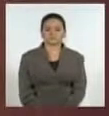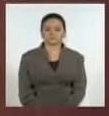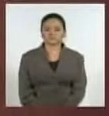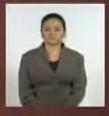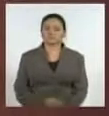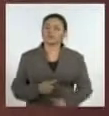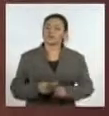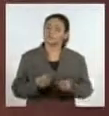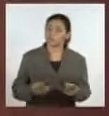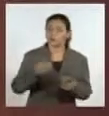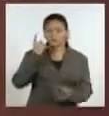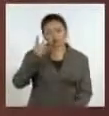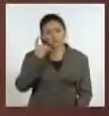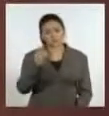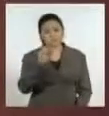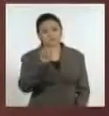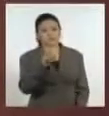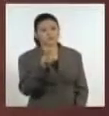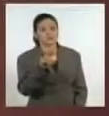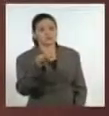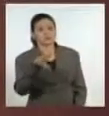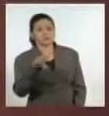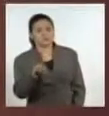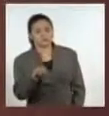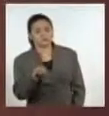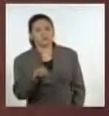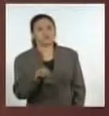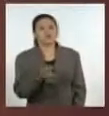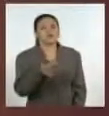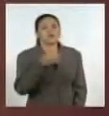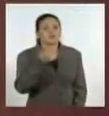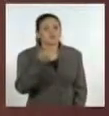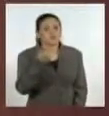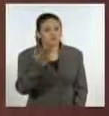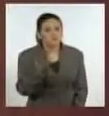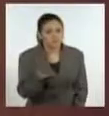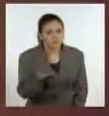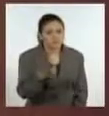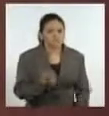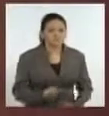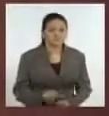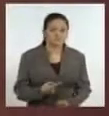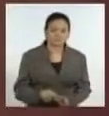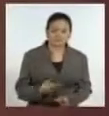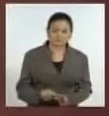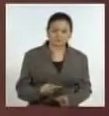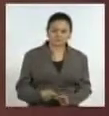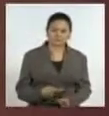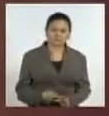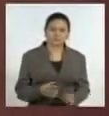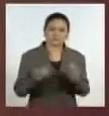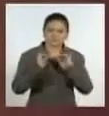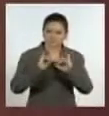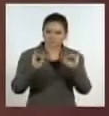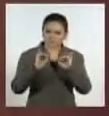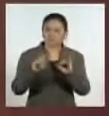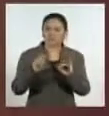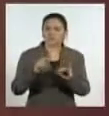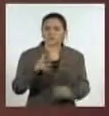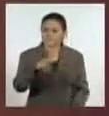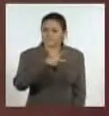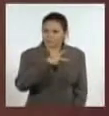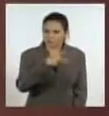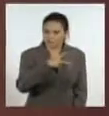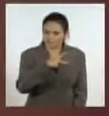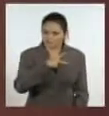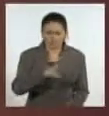deputado Adriano, cito Vossa Excelência para enfatizar que nada tem de pessoal o debate que está